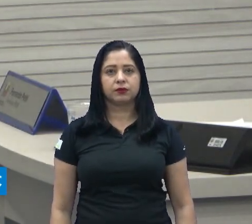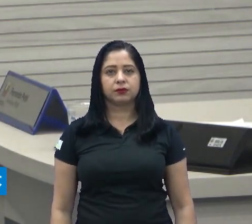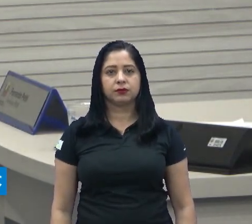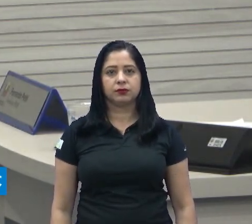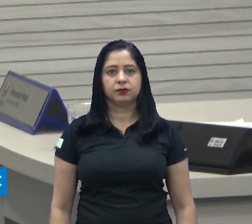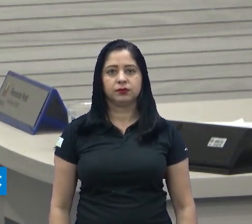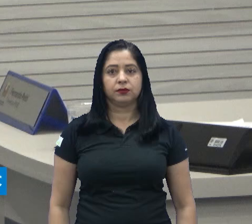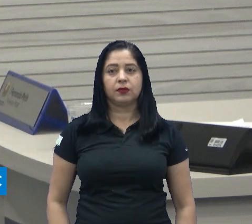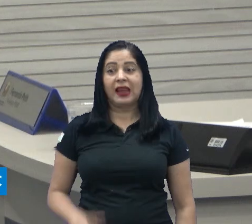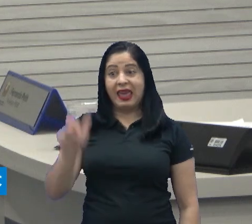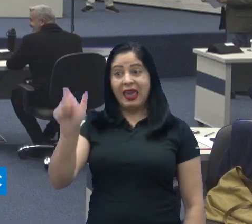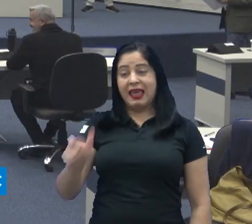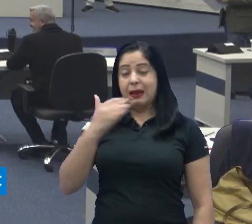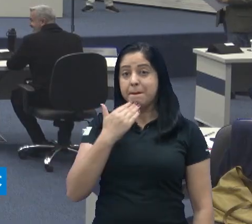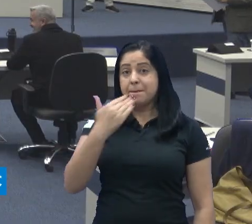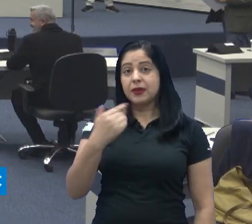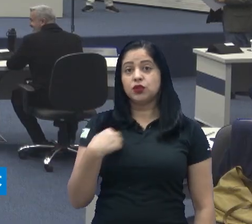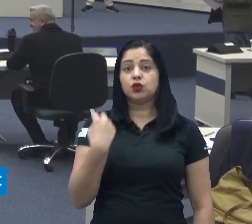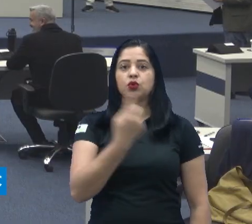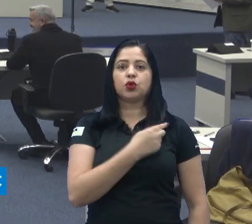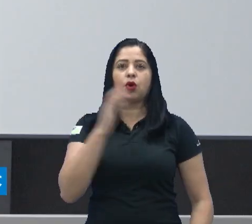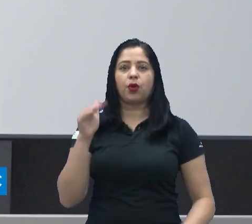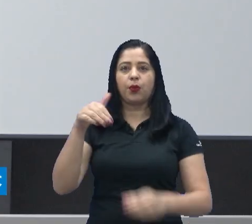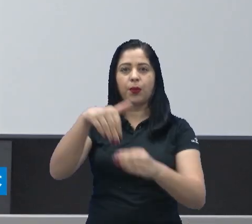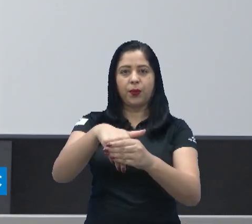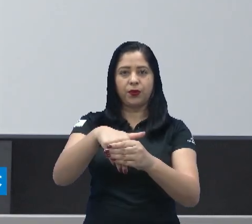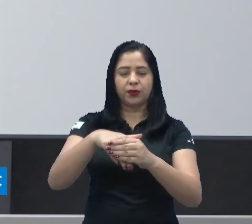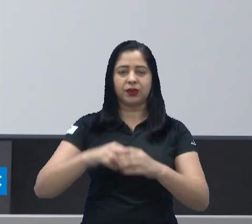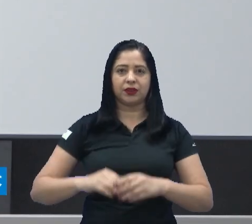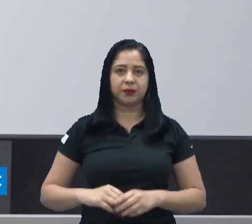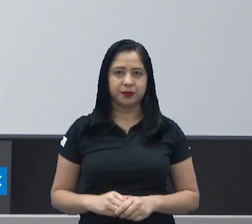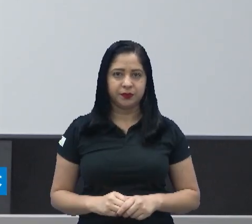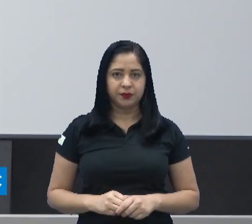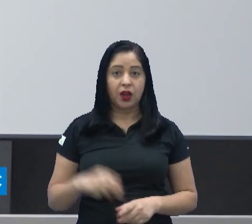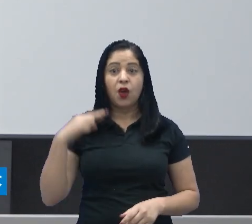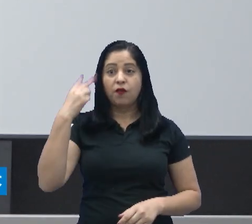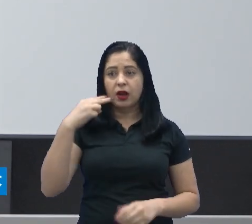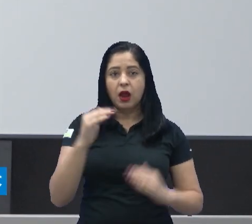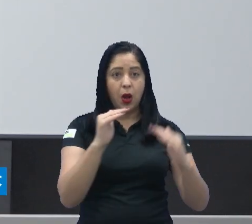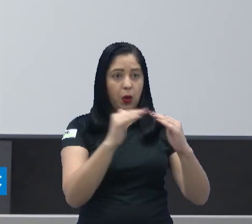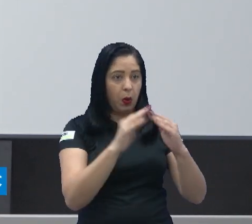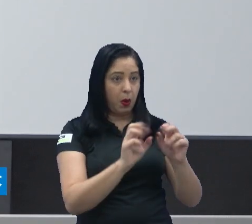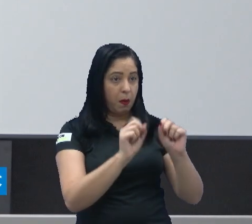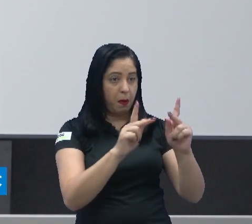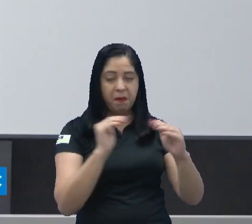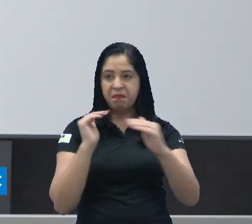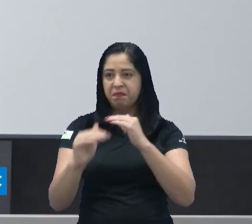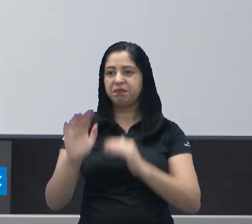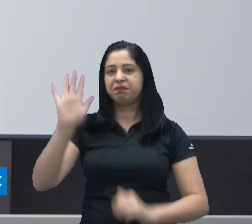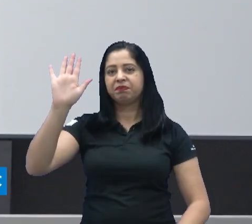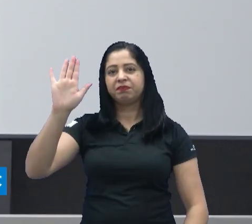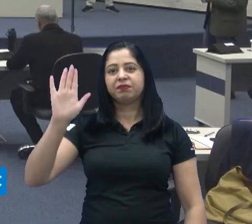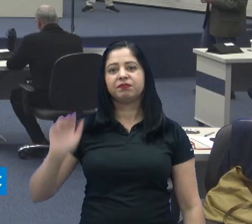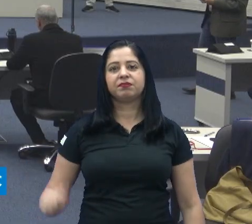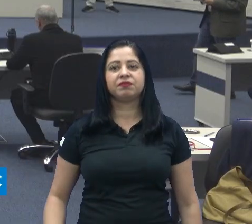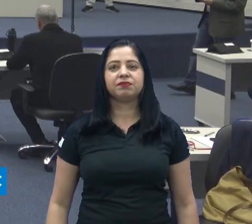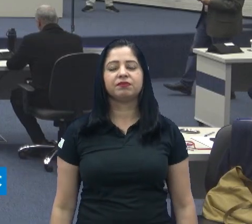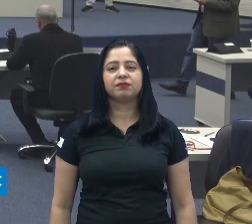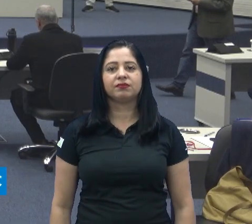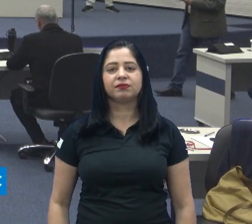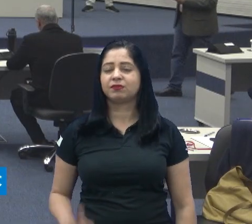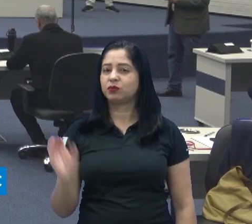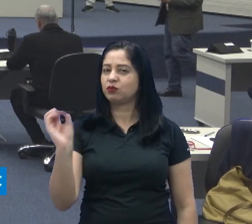Em votação, o pedido verbal do vereador José Luiz Nunes. Vereadores favoráveis permaneçam como estão, os contrários que se manifestem.